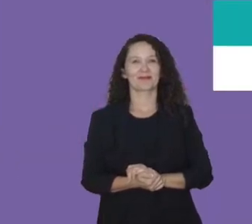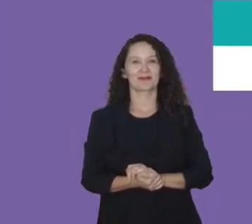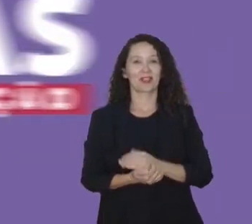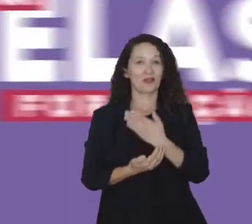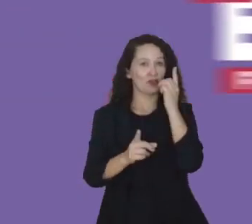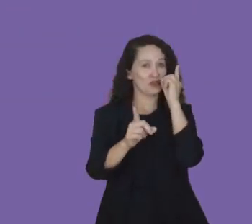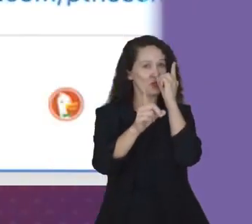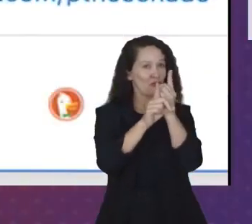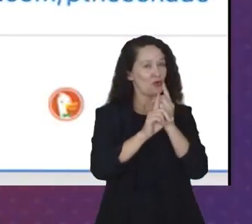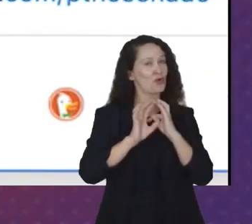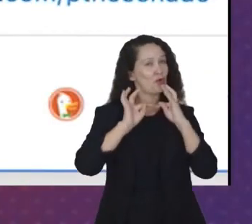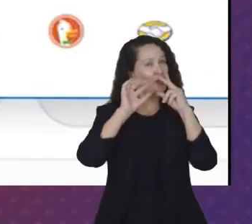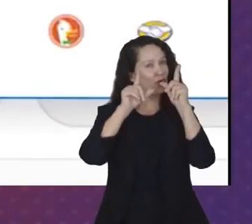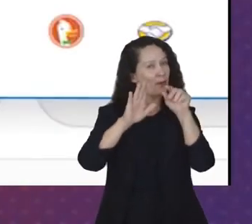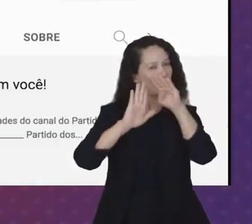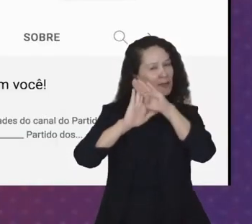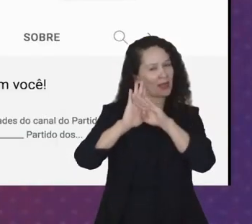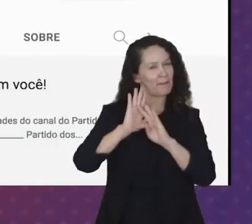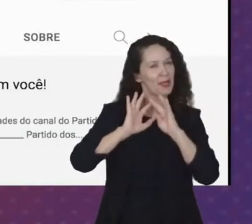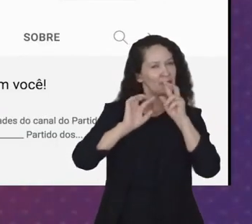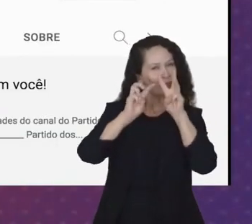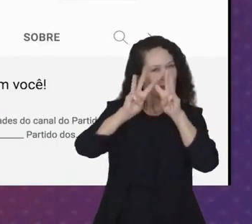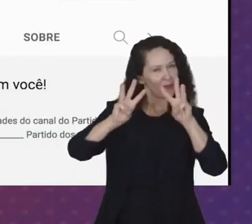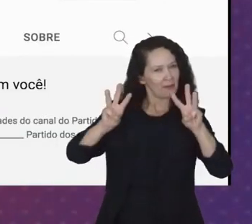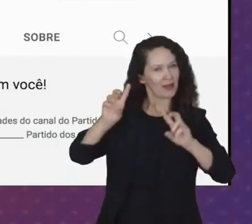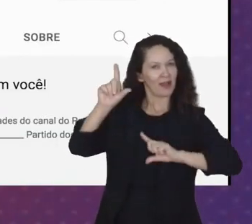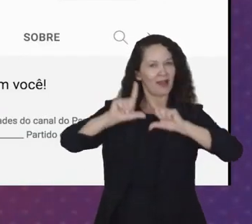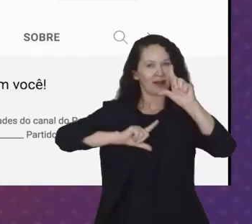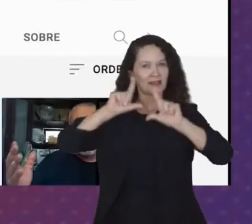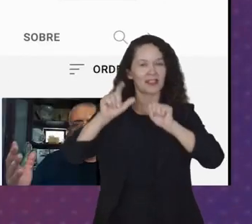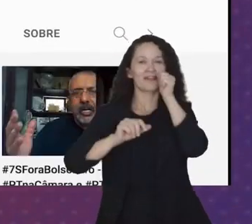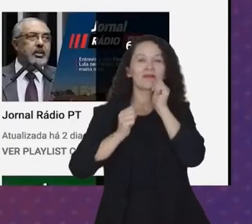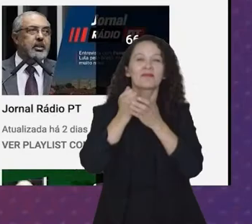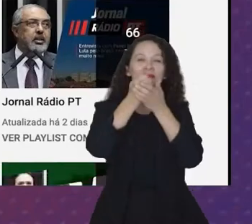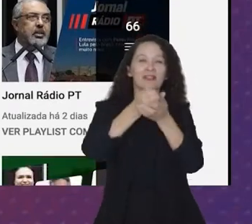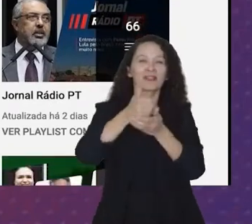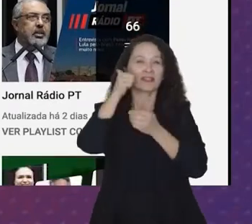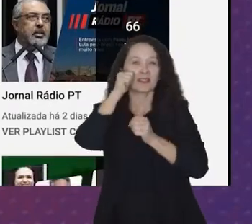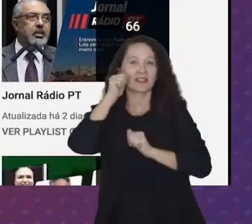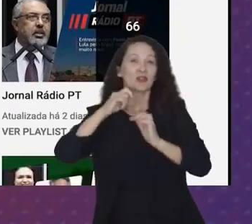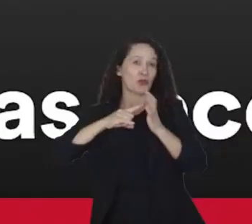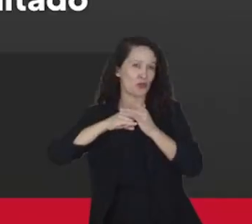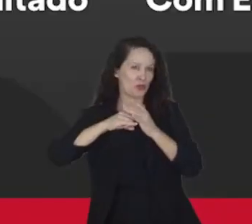Você encontra todos os nossos programas na playlist TV Elas por Elas Formação no canal da